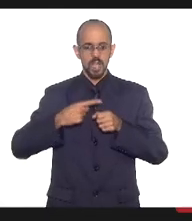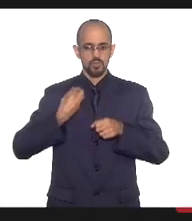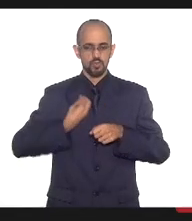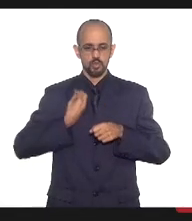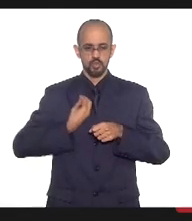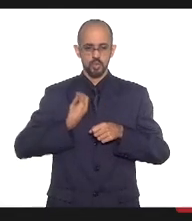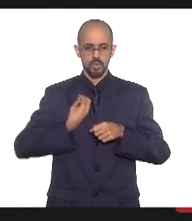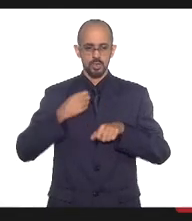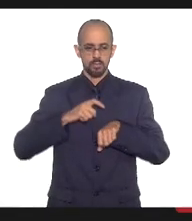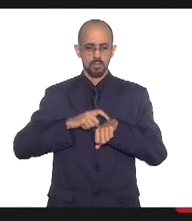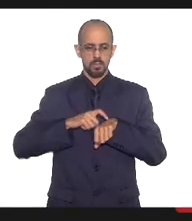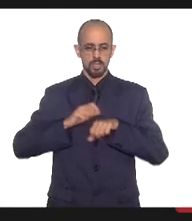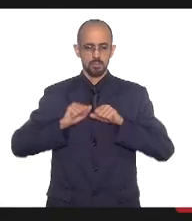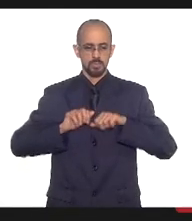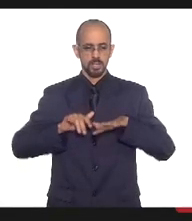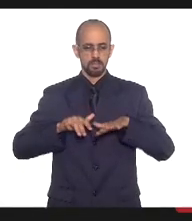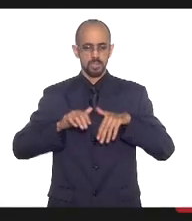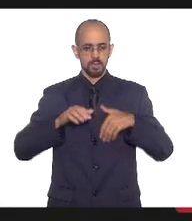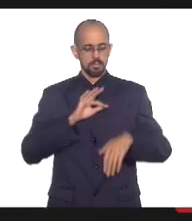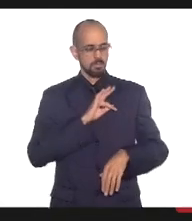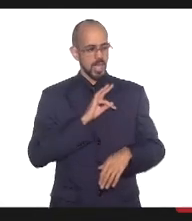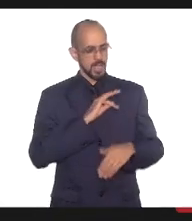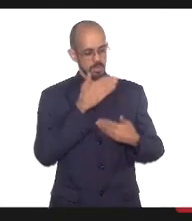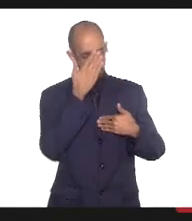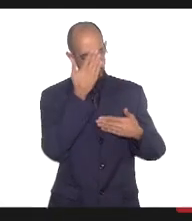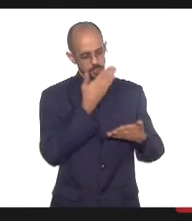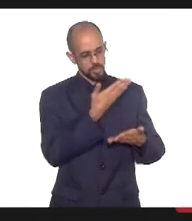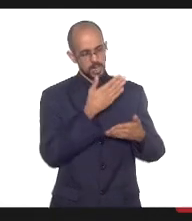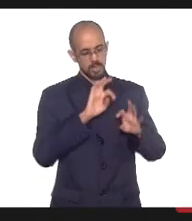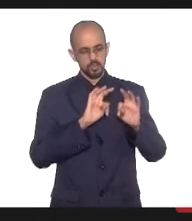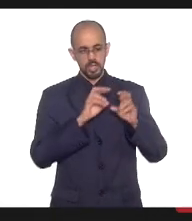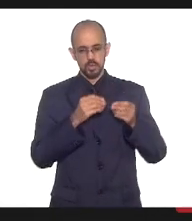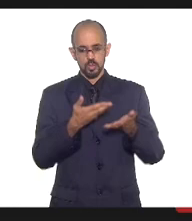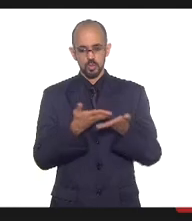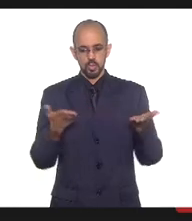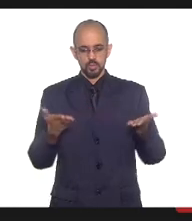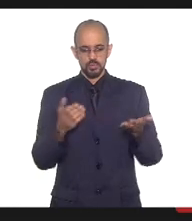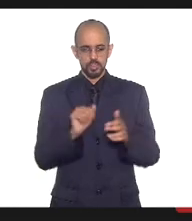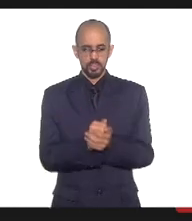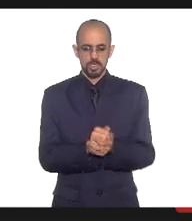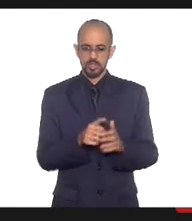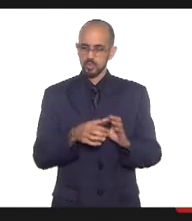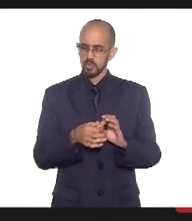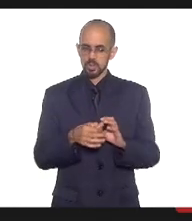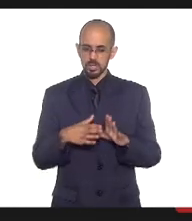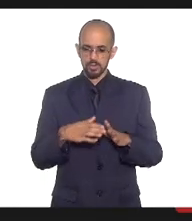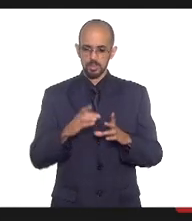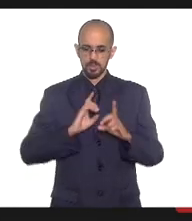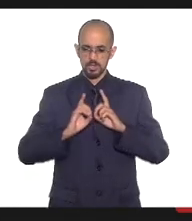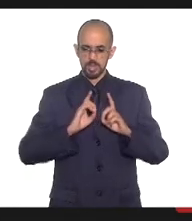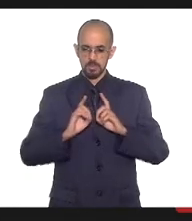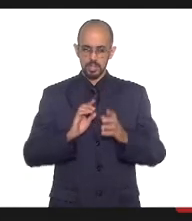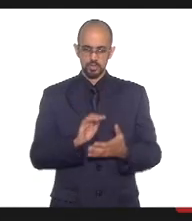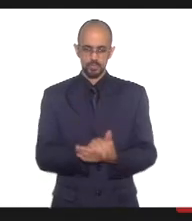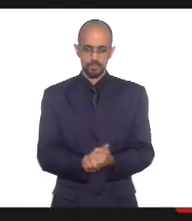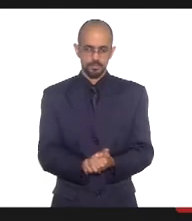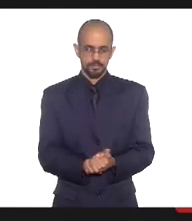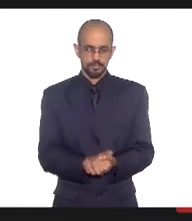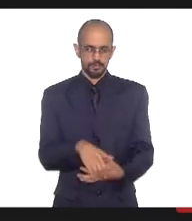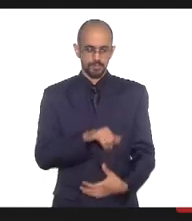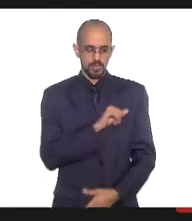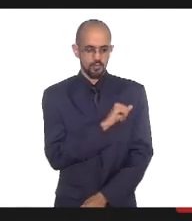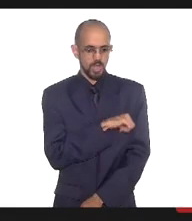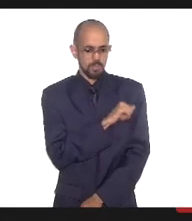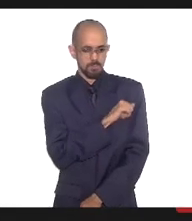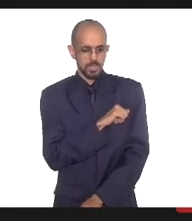pandemia ou marca mais uma vez obrigado obrigado a todos dia todo e por cento disposição com esse debate deputada